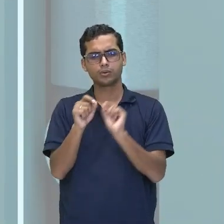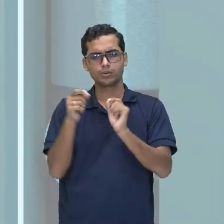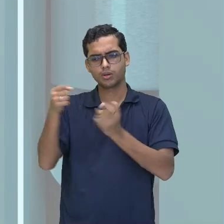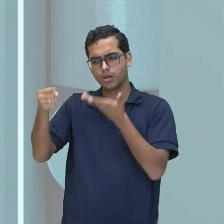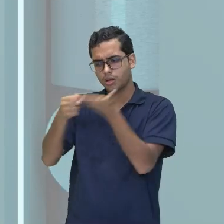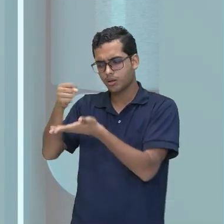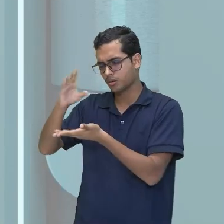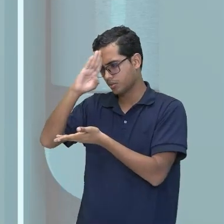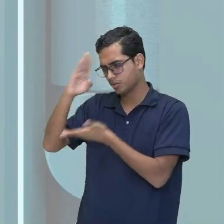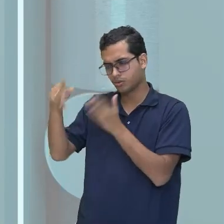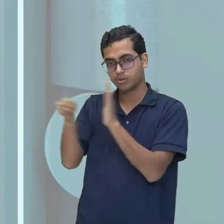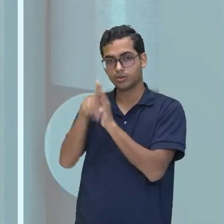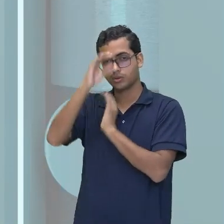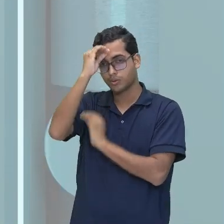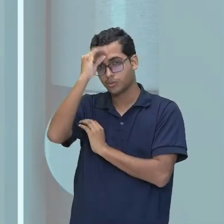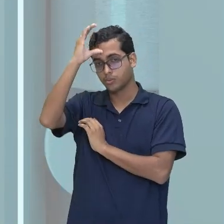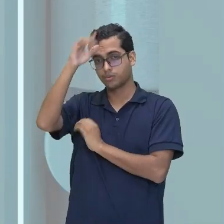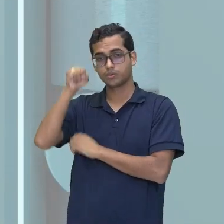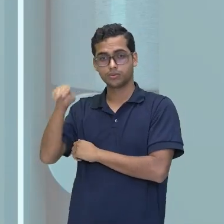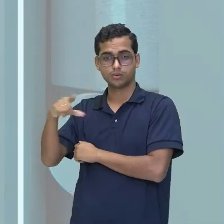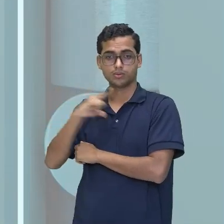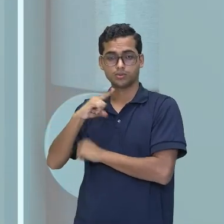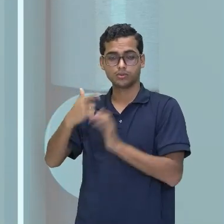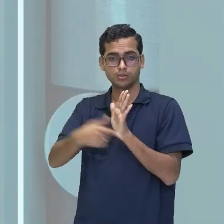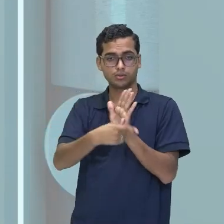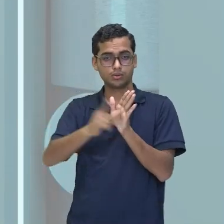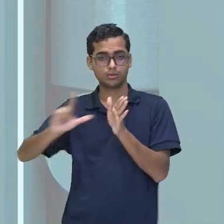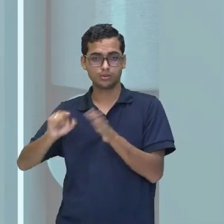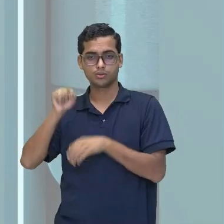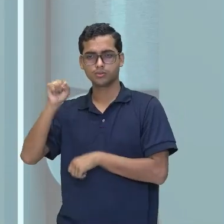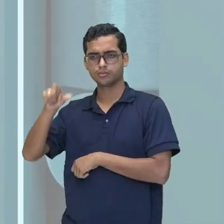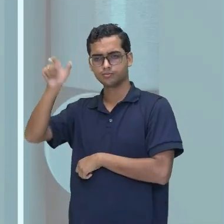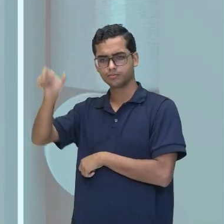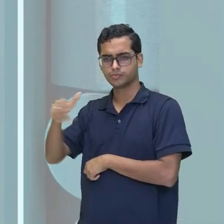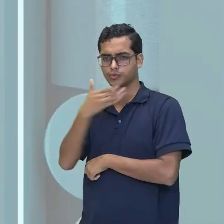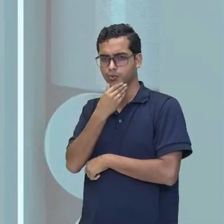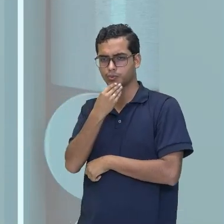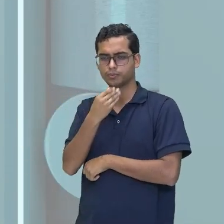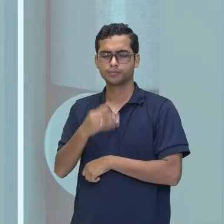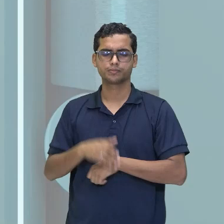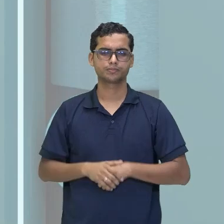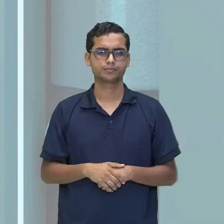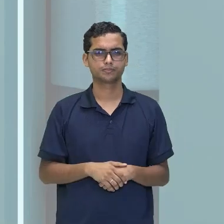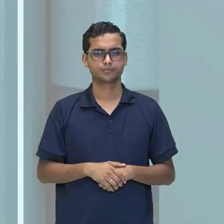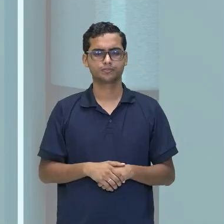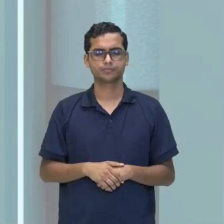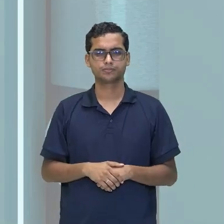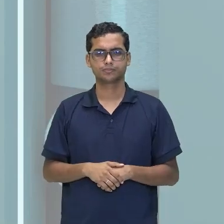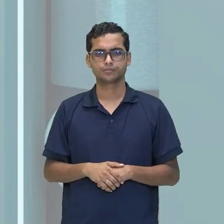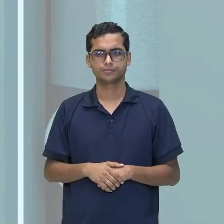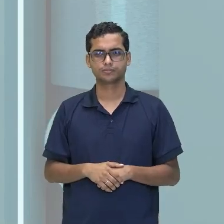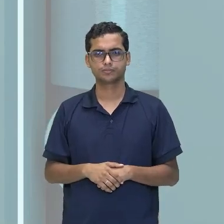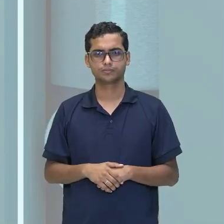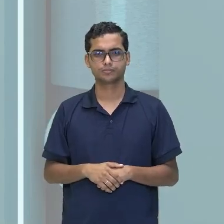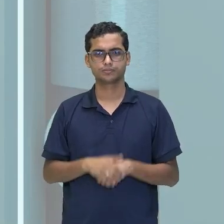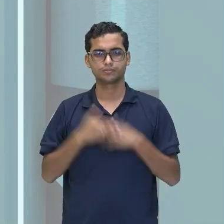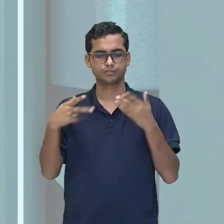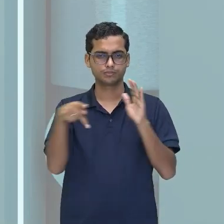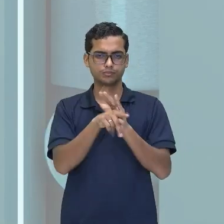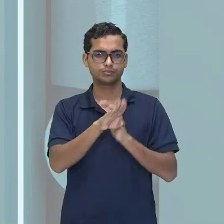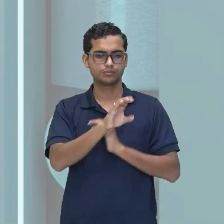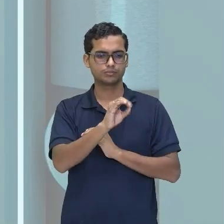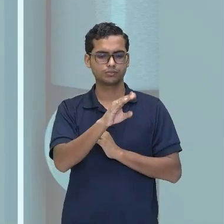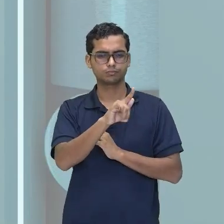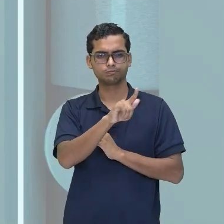baseia no conhecimento que ele teve de Os Lusíadas, né, de Camões. Então, Bocage é o